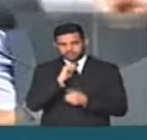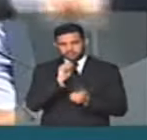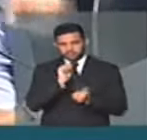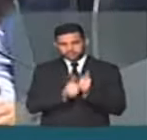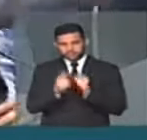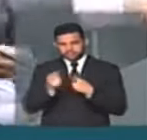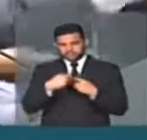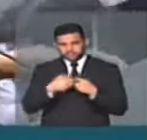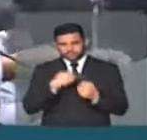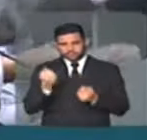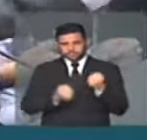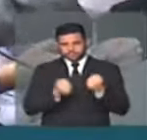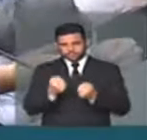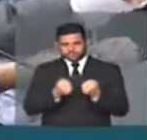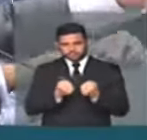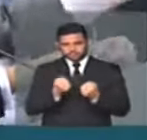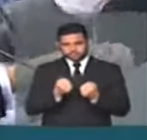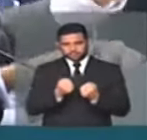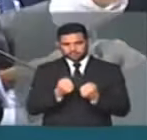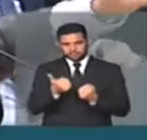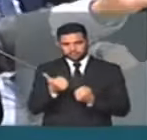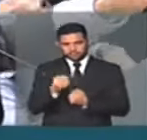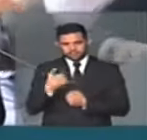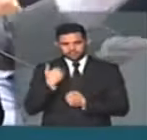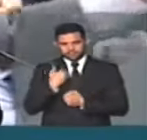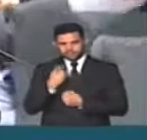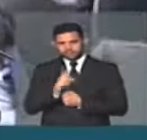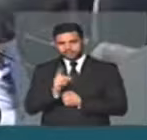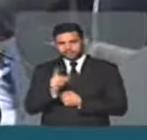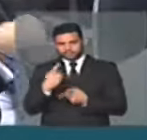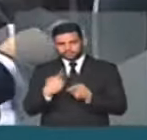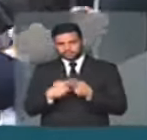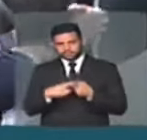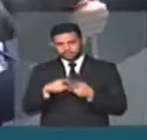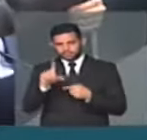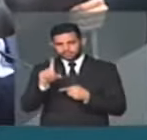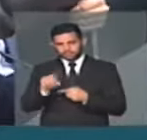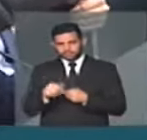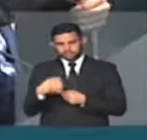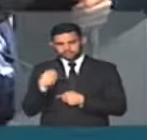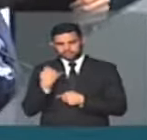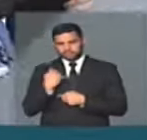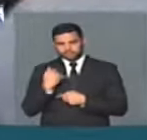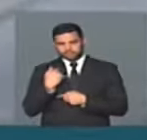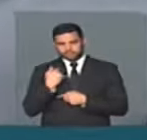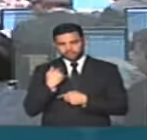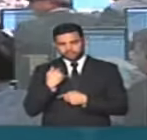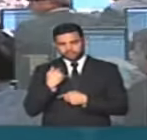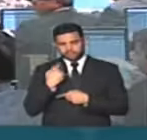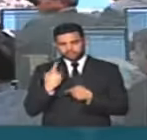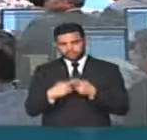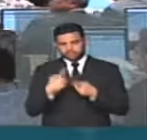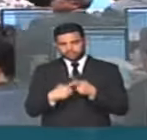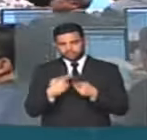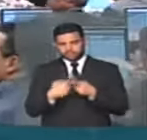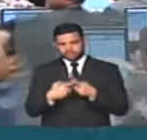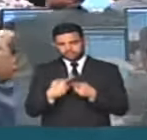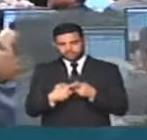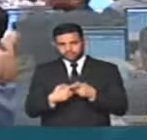se prostituir, dirigir ao menor de 16 anos? Não. Porque a redução da maioridade penal.